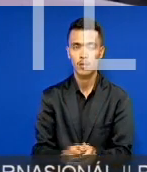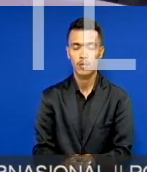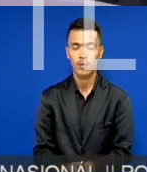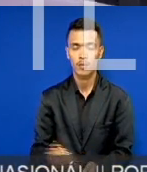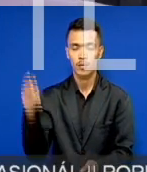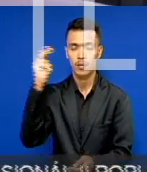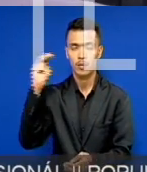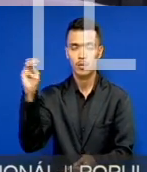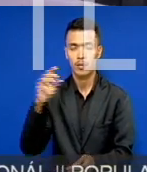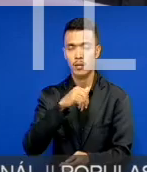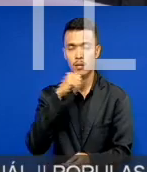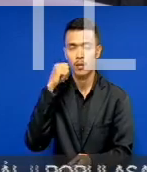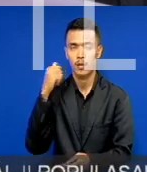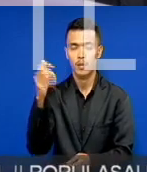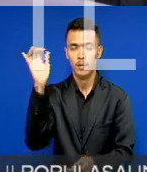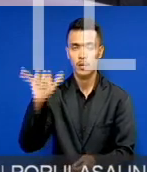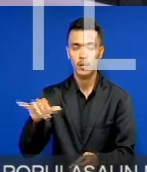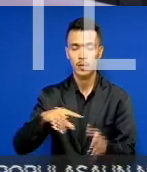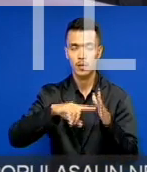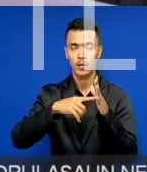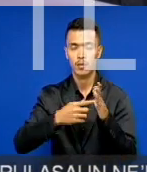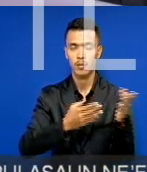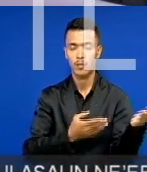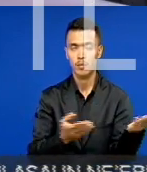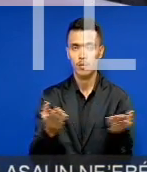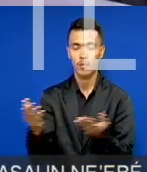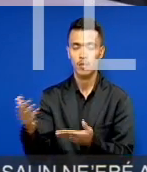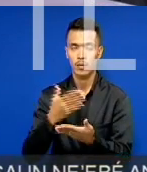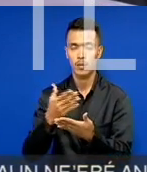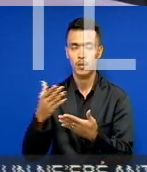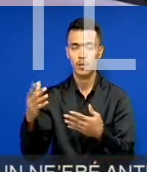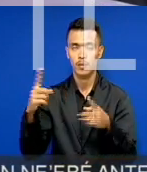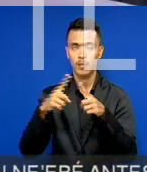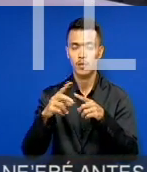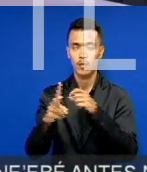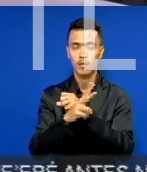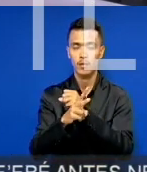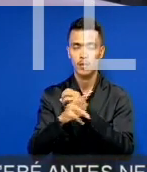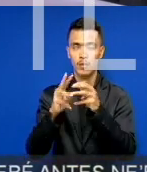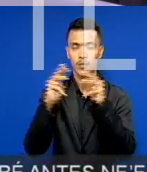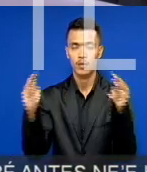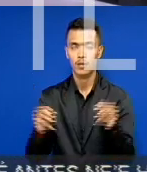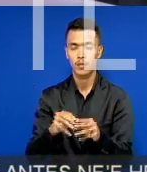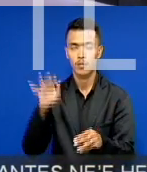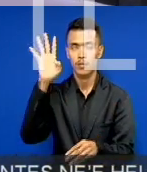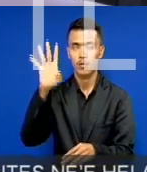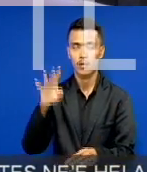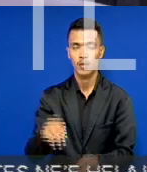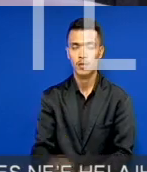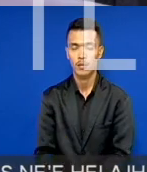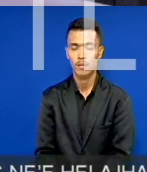segunda, no Aban. Sira Rahu mobiliza no material de recuperação Sira ba vítima município Hat. Nema município